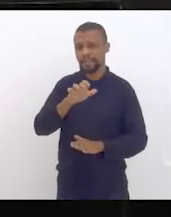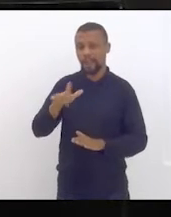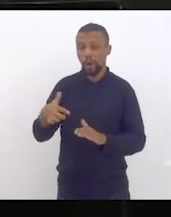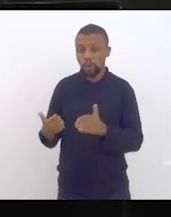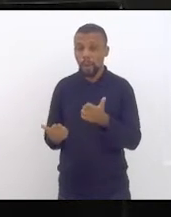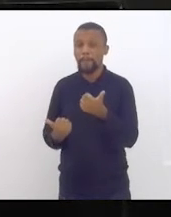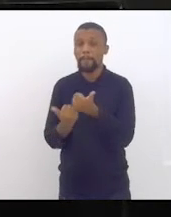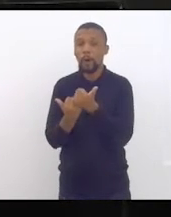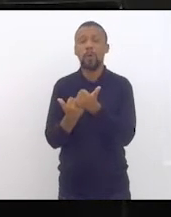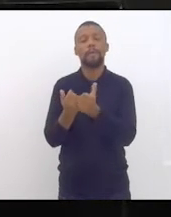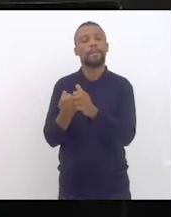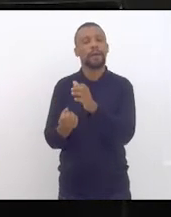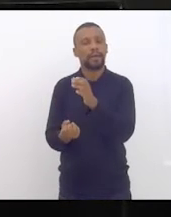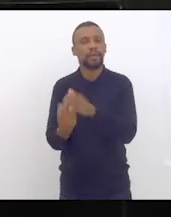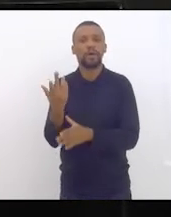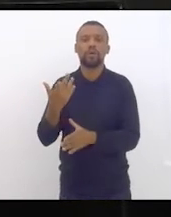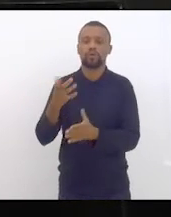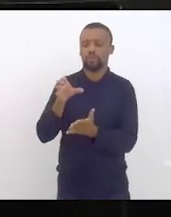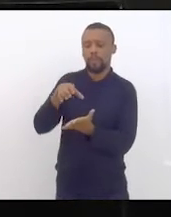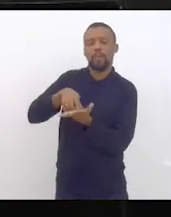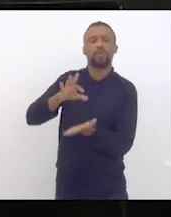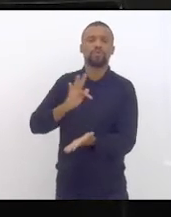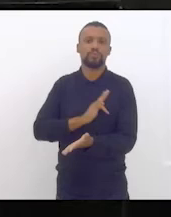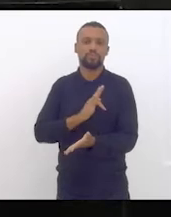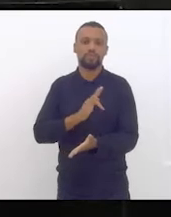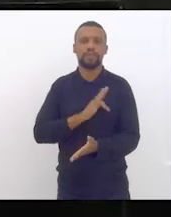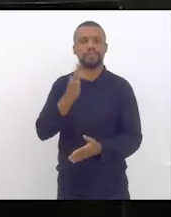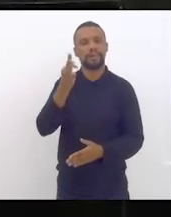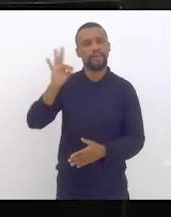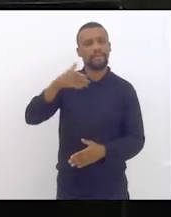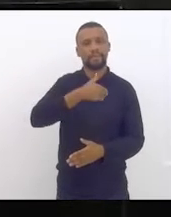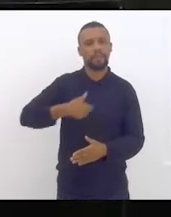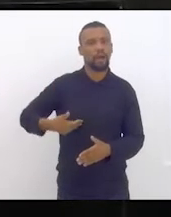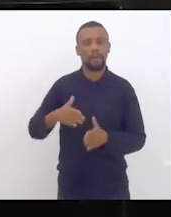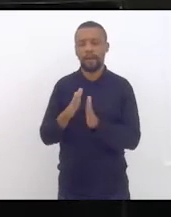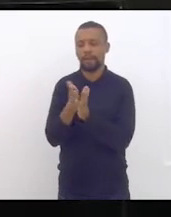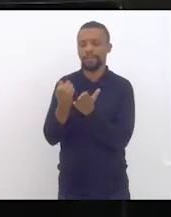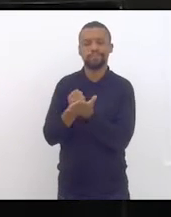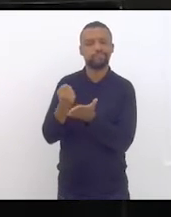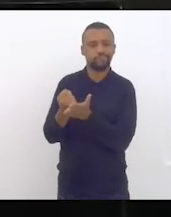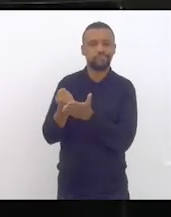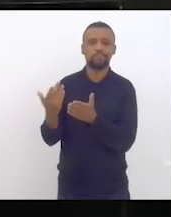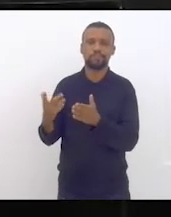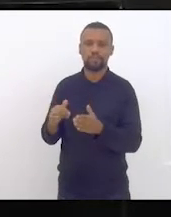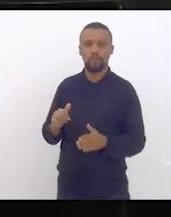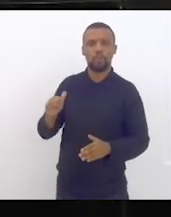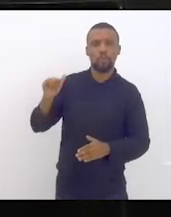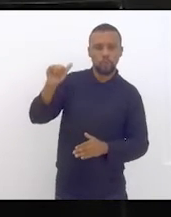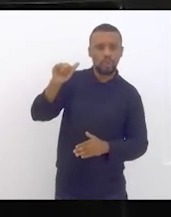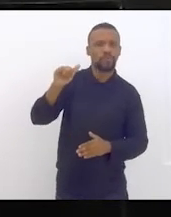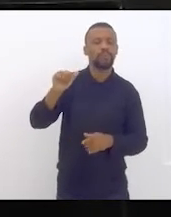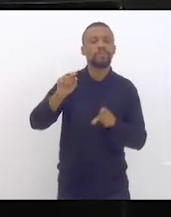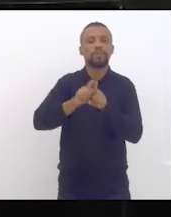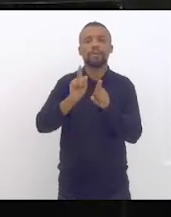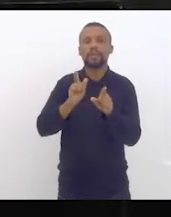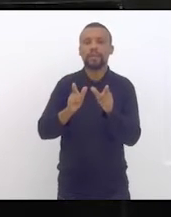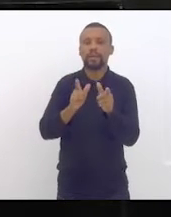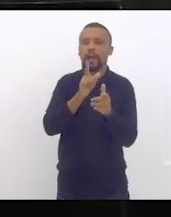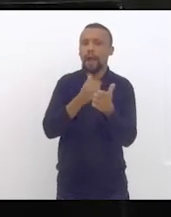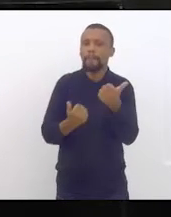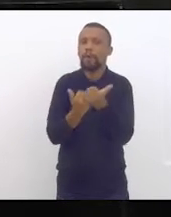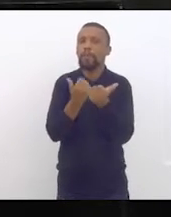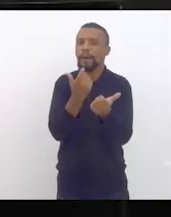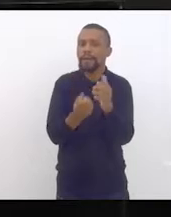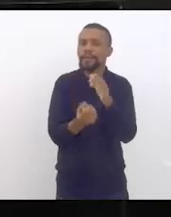instalação do posto de polícia federal para expedição de passaporte apoio para instalação da Polícia Rodoviária